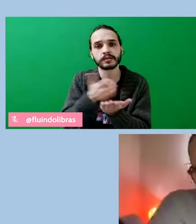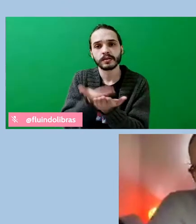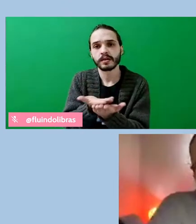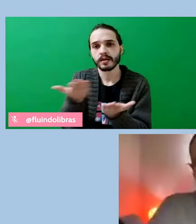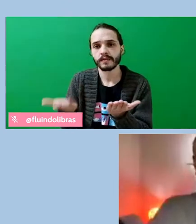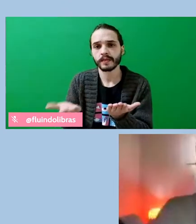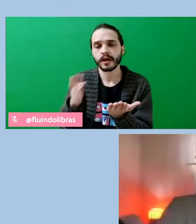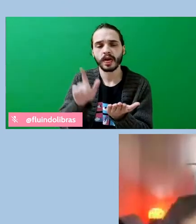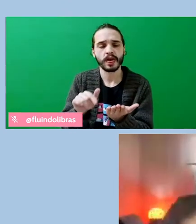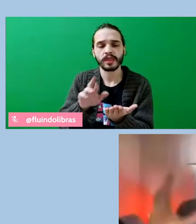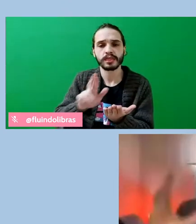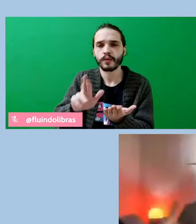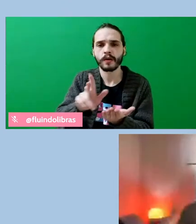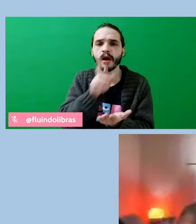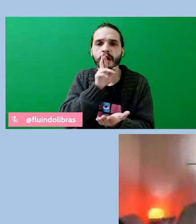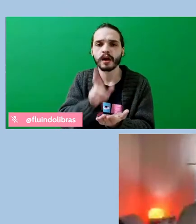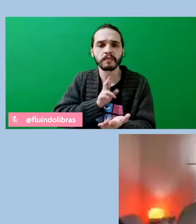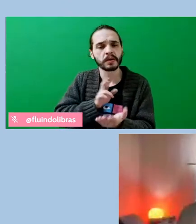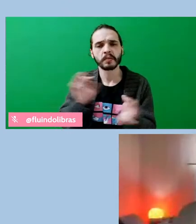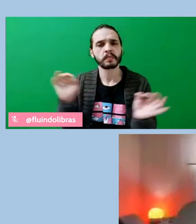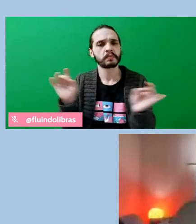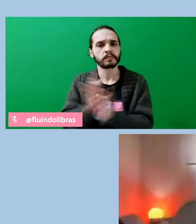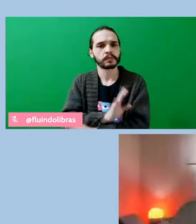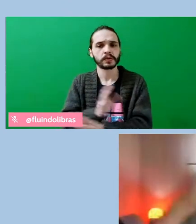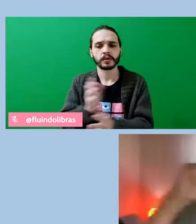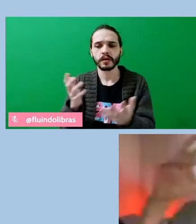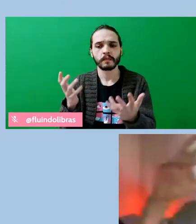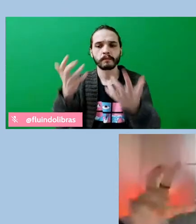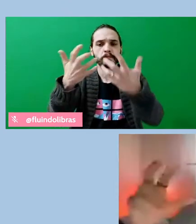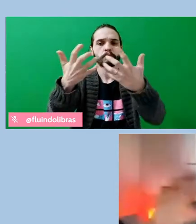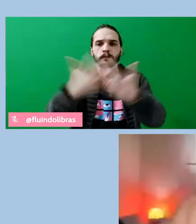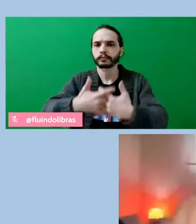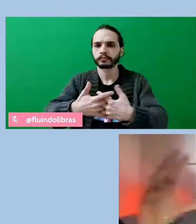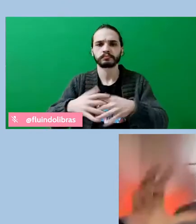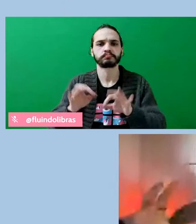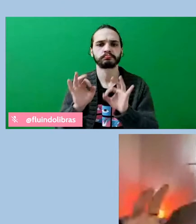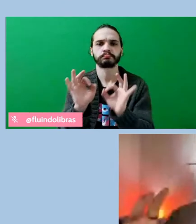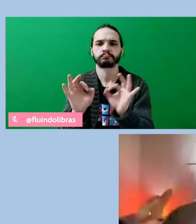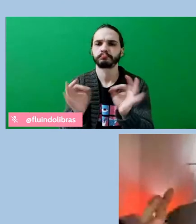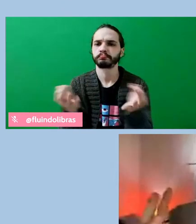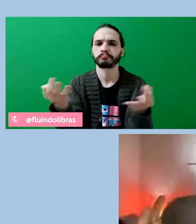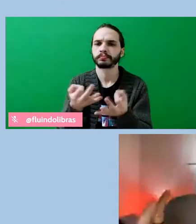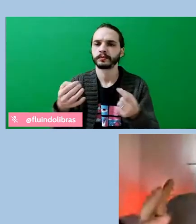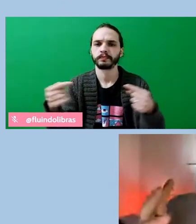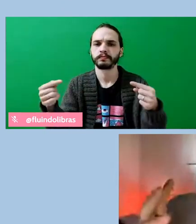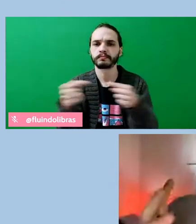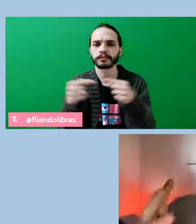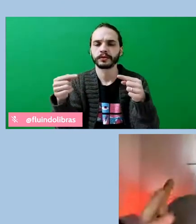te dar respostas, ela não vai encaixar tudo no final, ela não vai ter o grande. Né? As coisas são